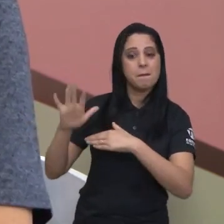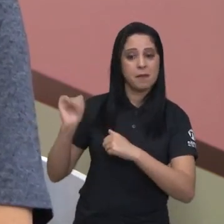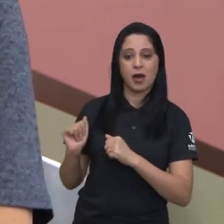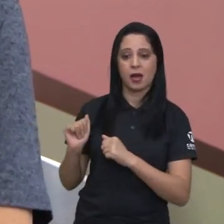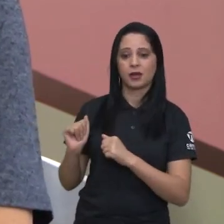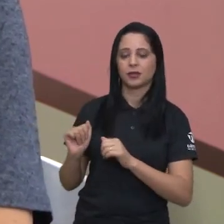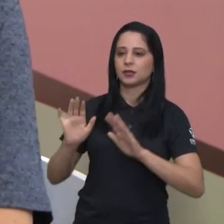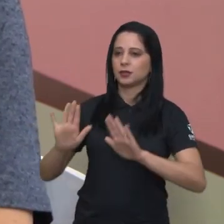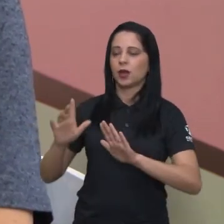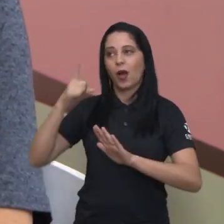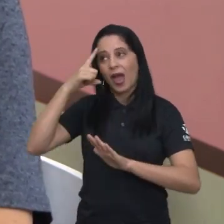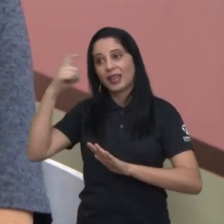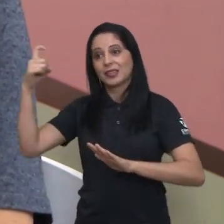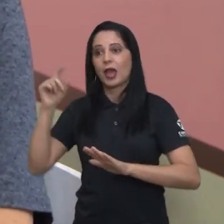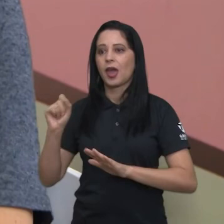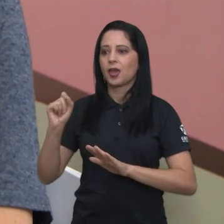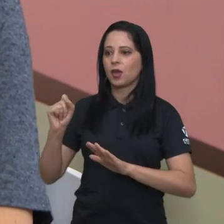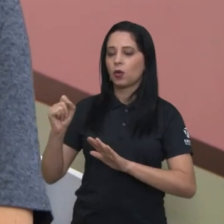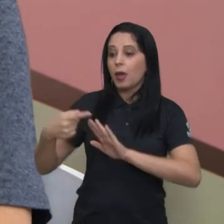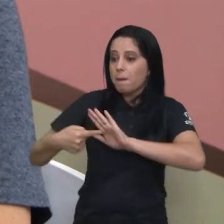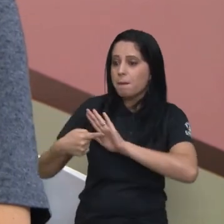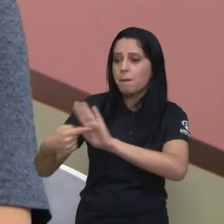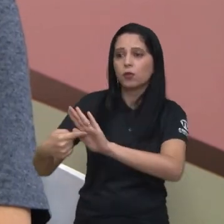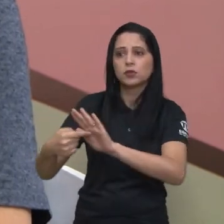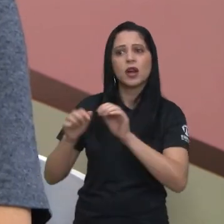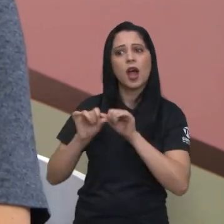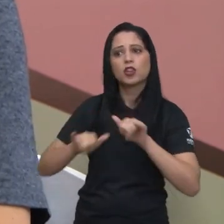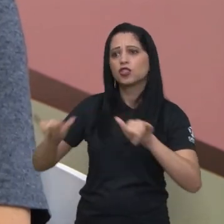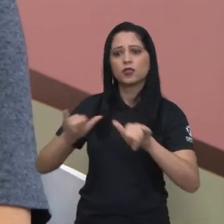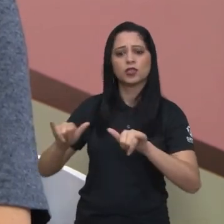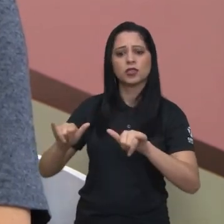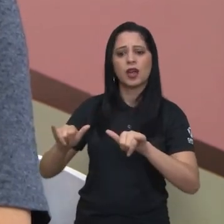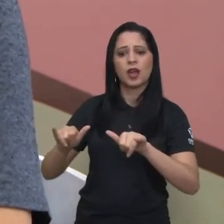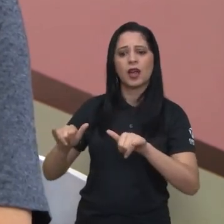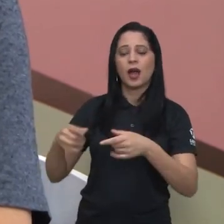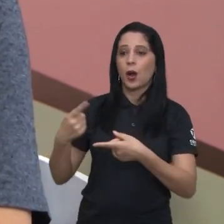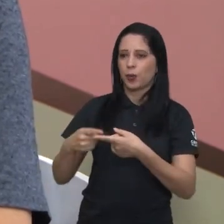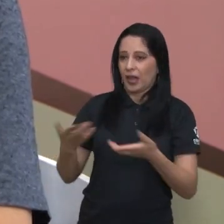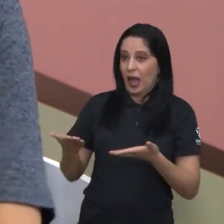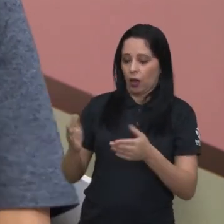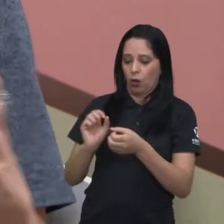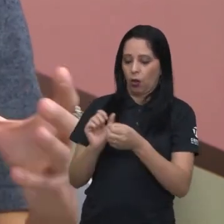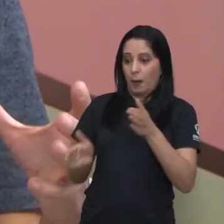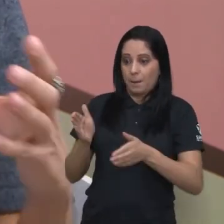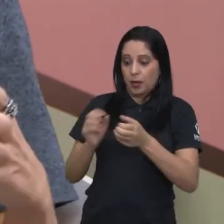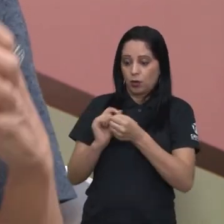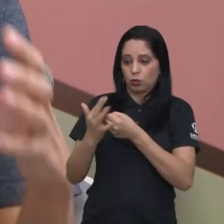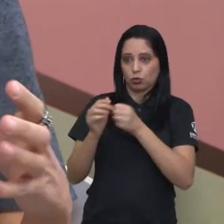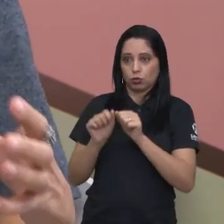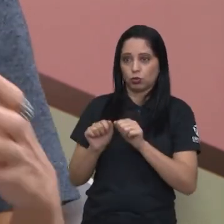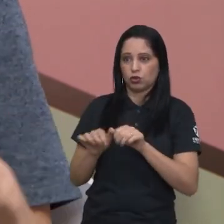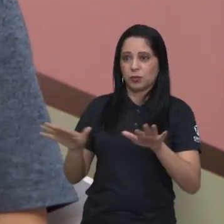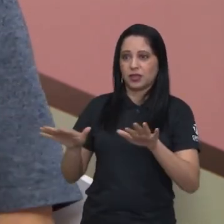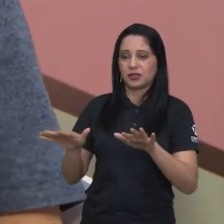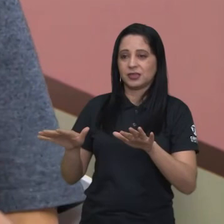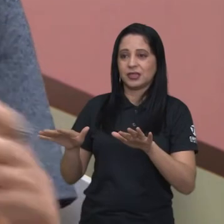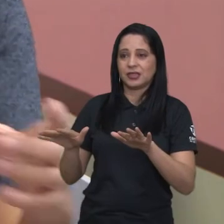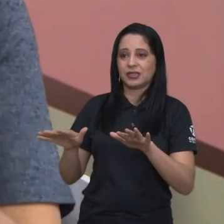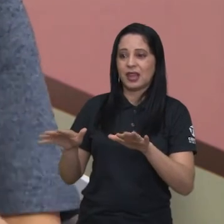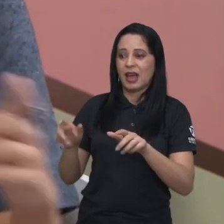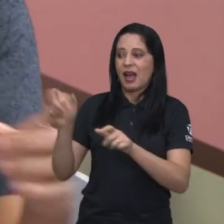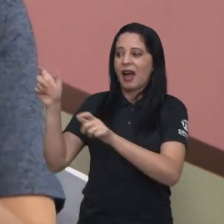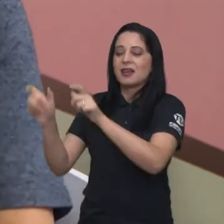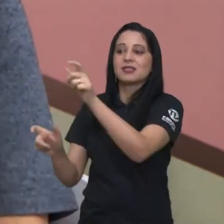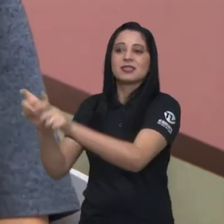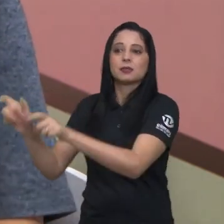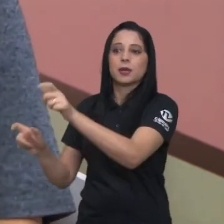acesso, porque muitas vezes, ainda mais nesse período de pandemia, a gente viu quantas pessoas passaram por tanto pela dificuldade de